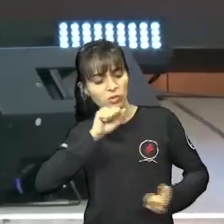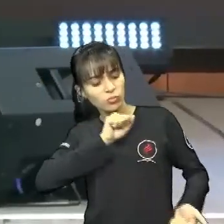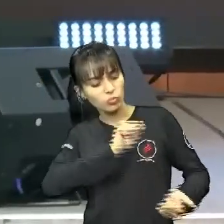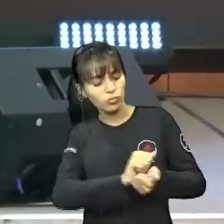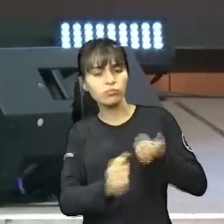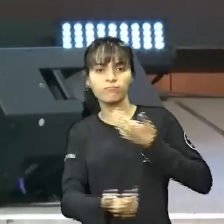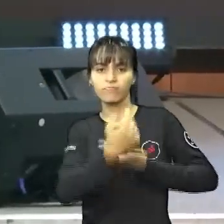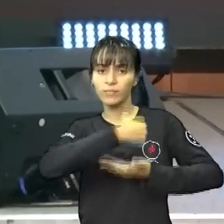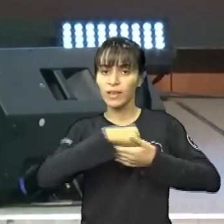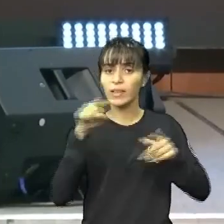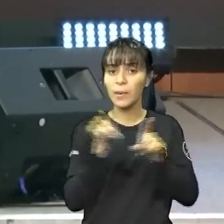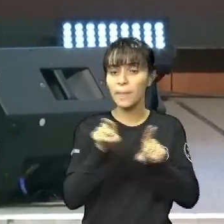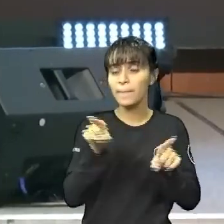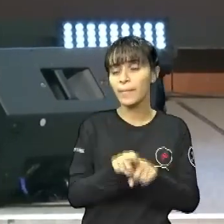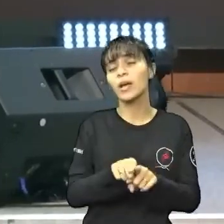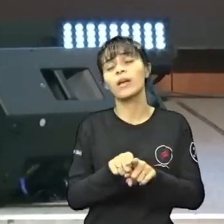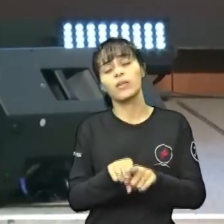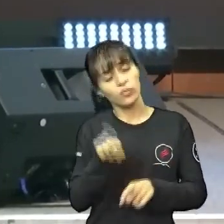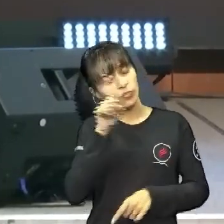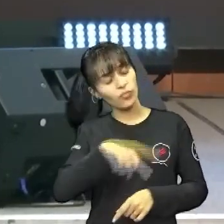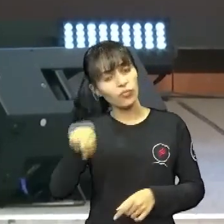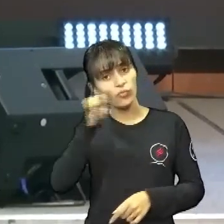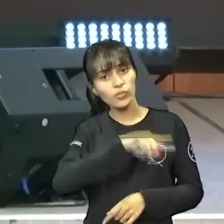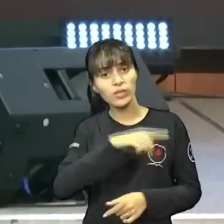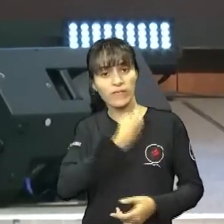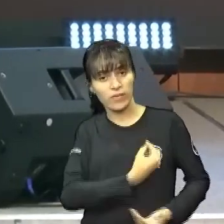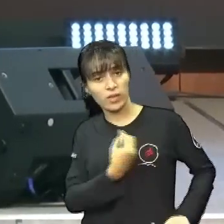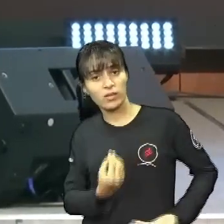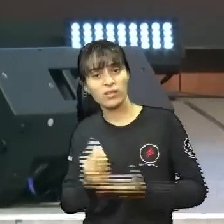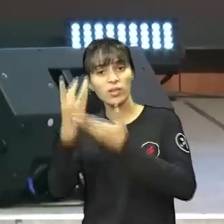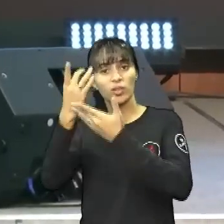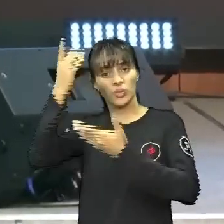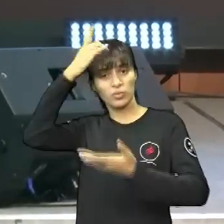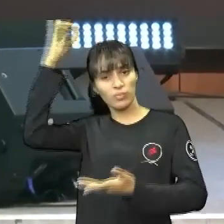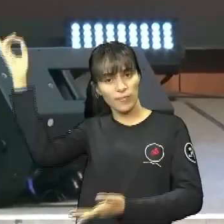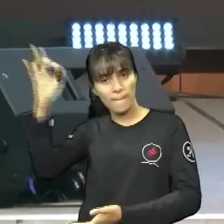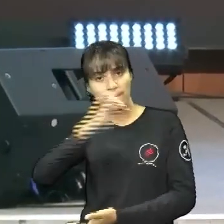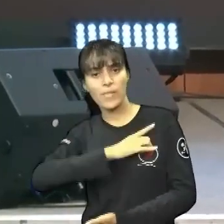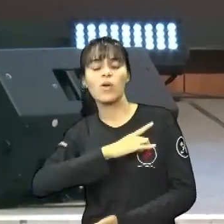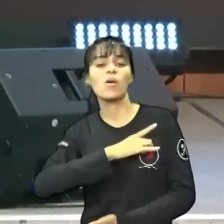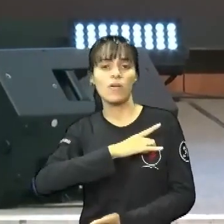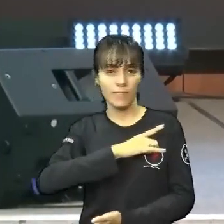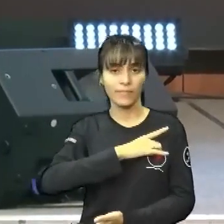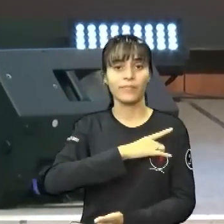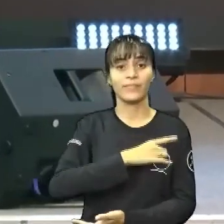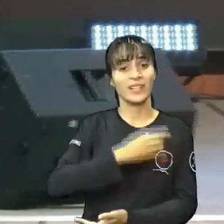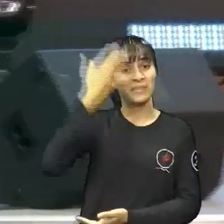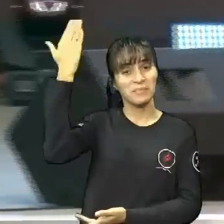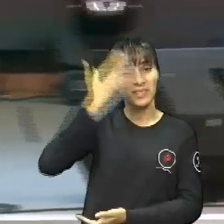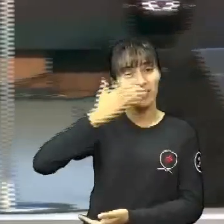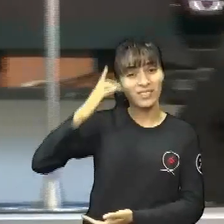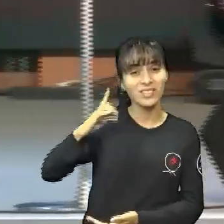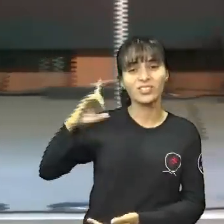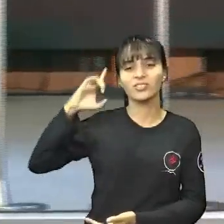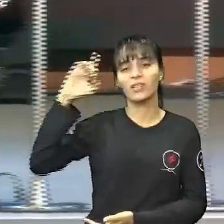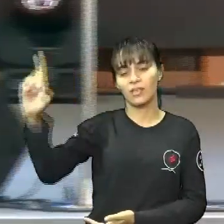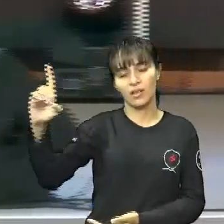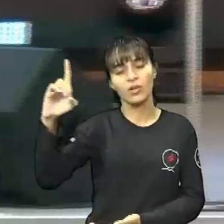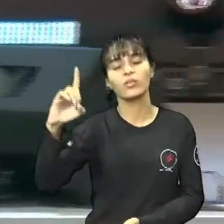instalar em Vós quando você entrega a sua vida a Deus o espírito de Deus passa habitar em você a presença